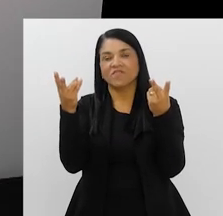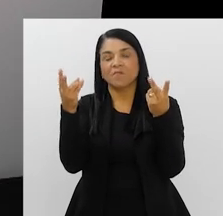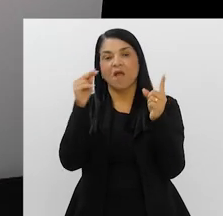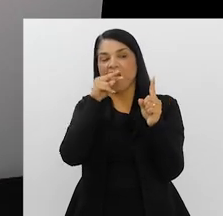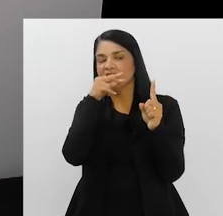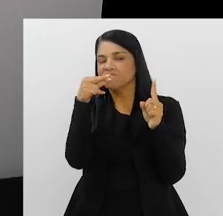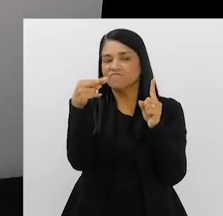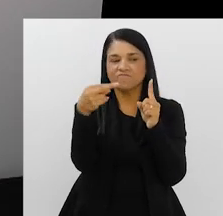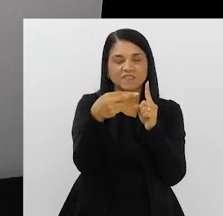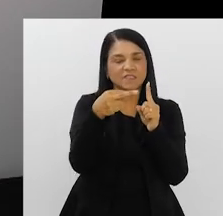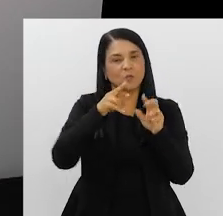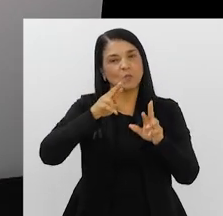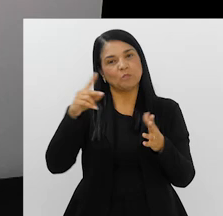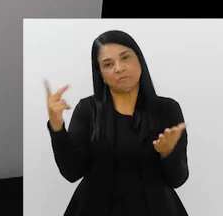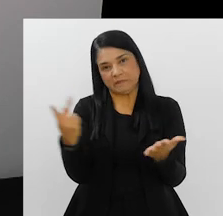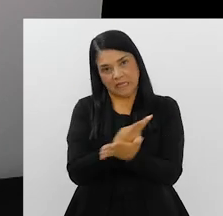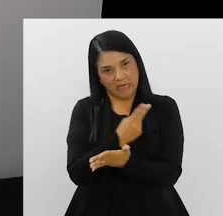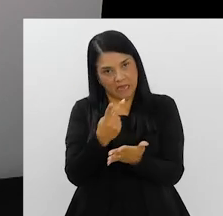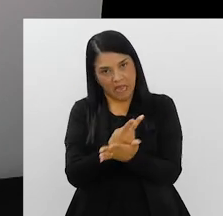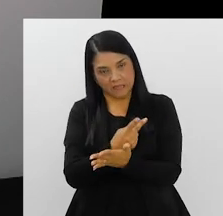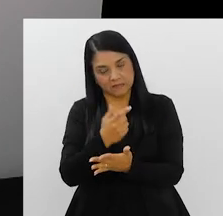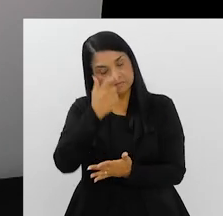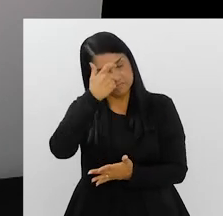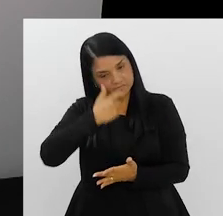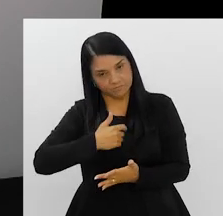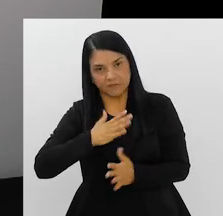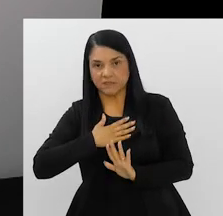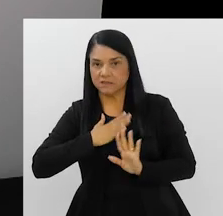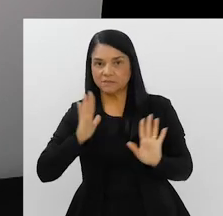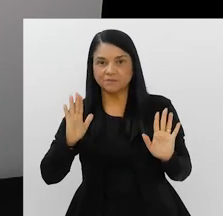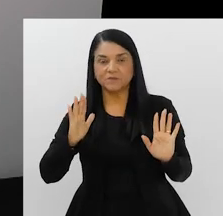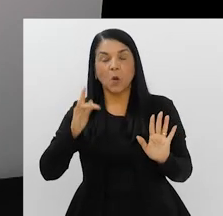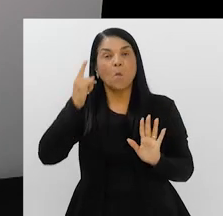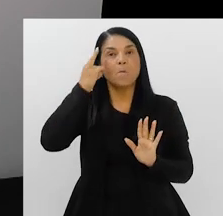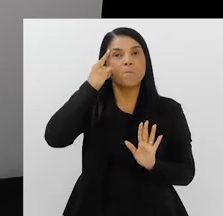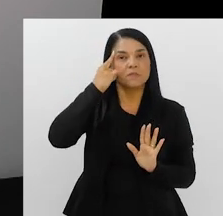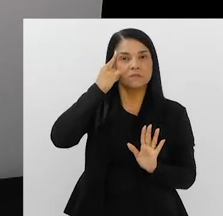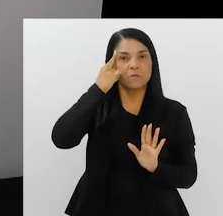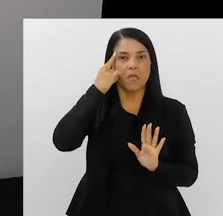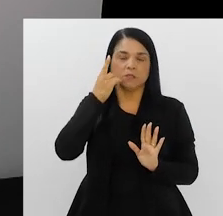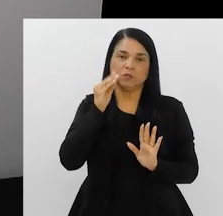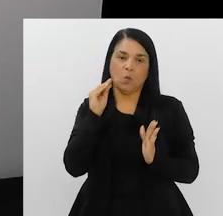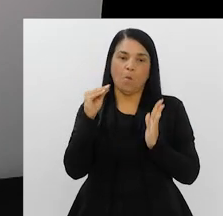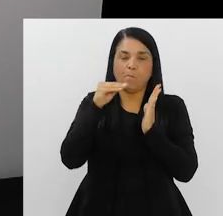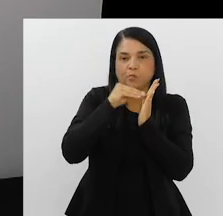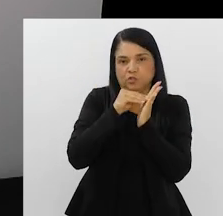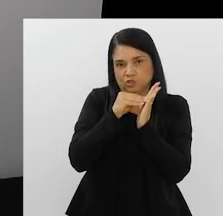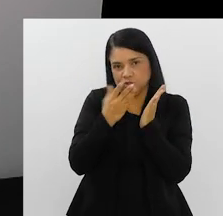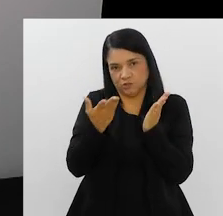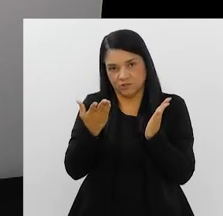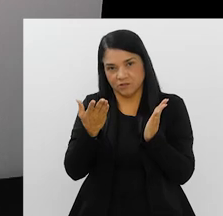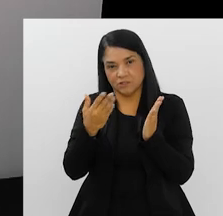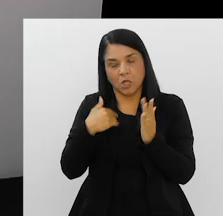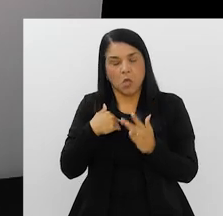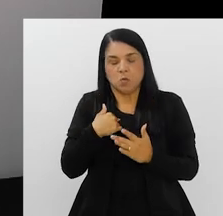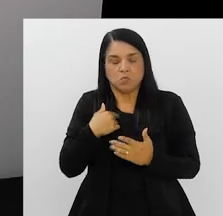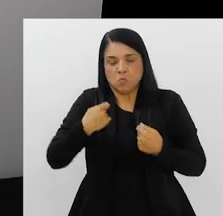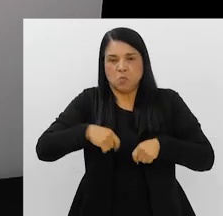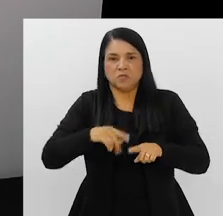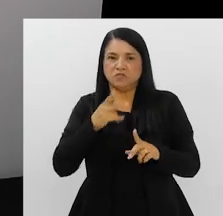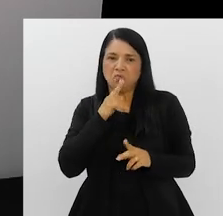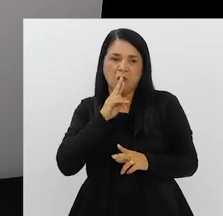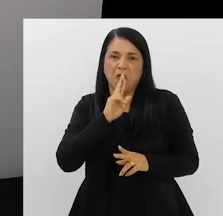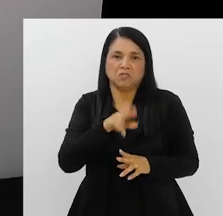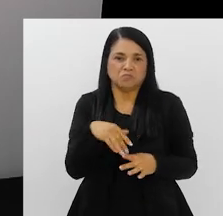de uma visão que tiveram de mim, equivocada, mas enfim, de não estou aí para me justificar. Entendeu, pessoal? Sim. Eu acho